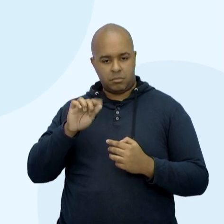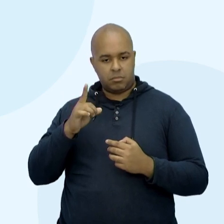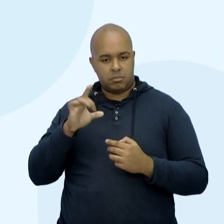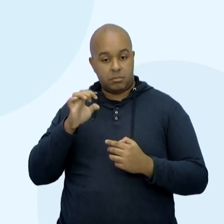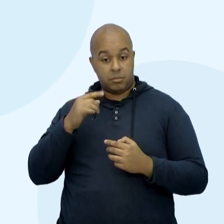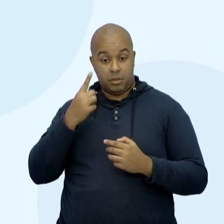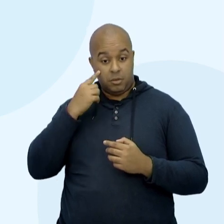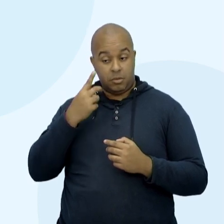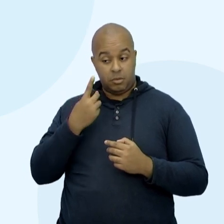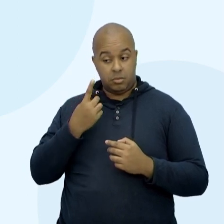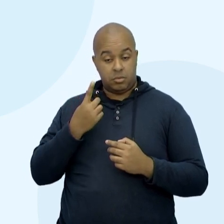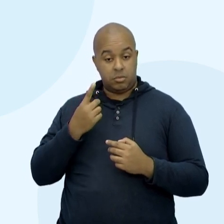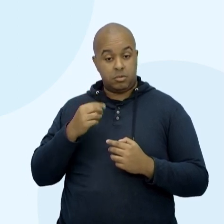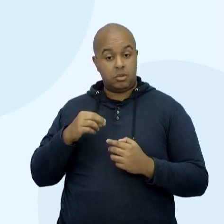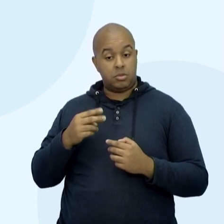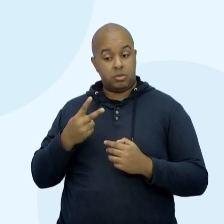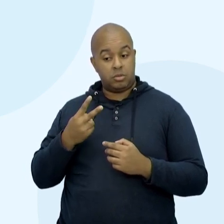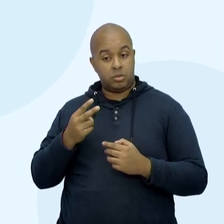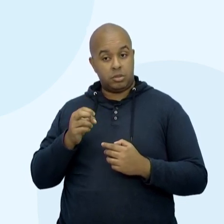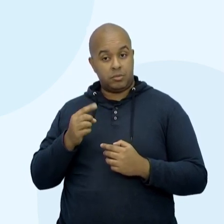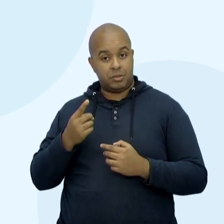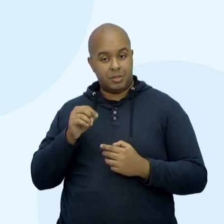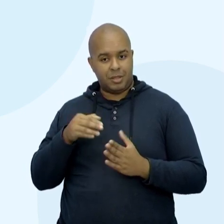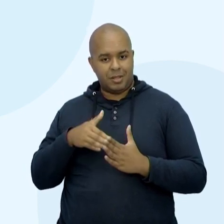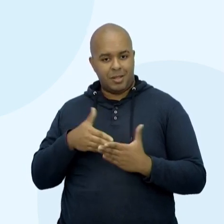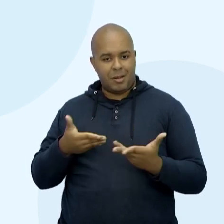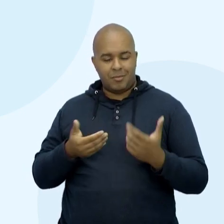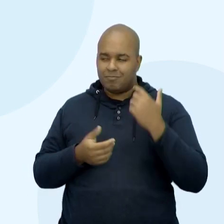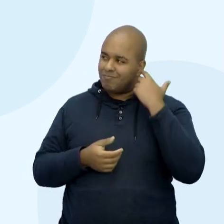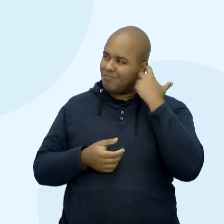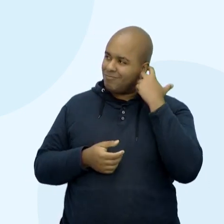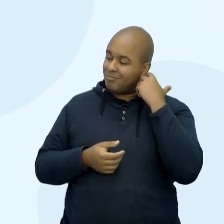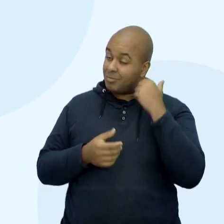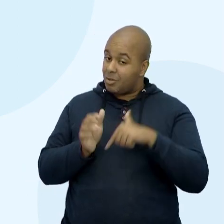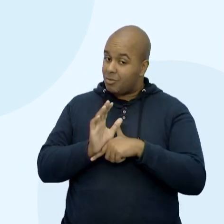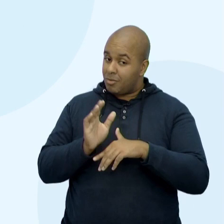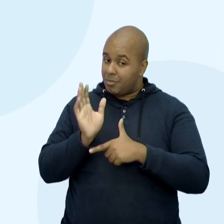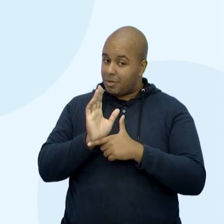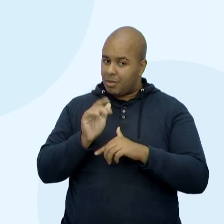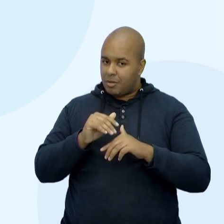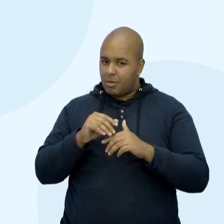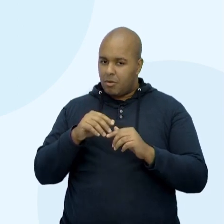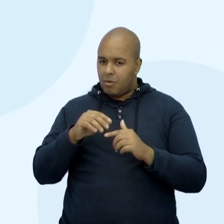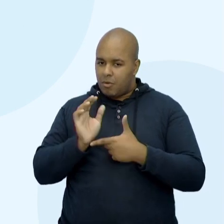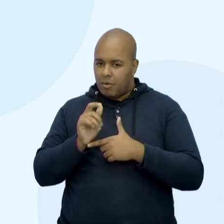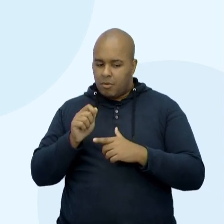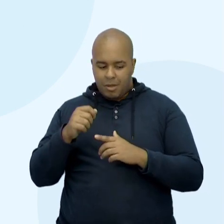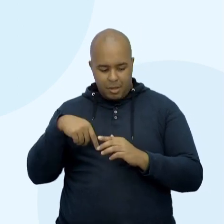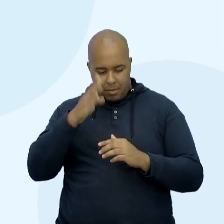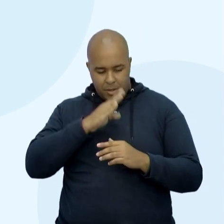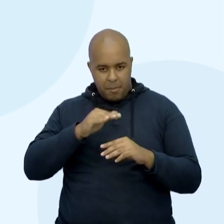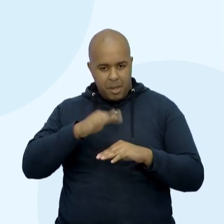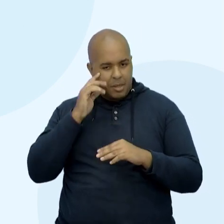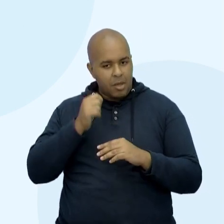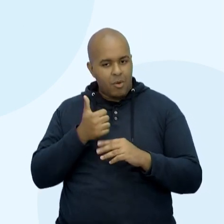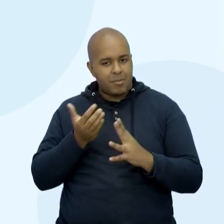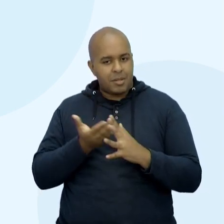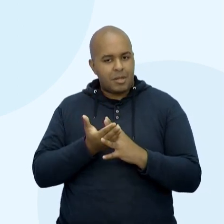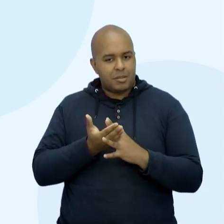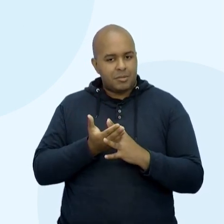existe sim, olha, 11 milhões de espectadores. O filme brasileiro mais visto, com 11 milhões, tem quase